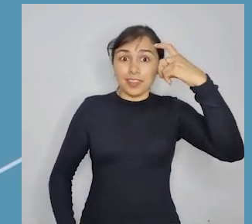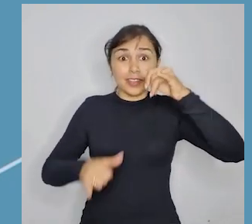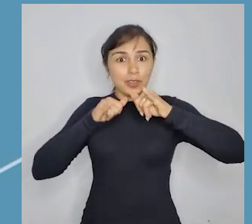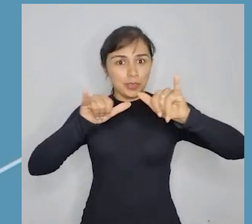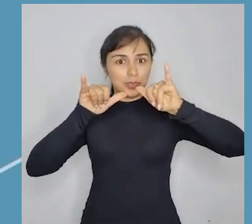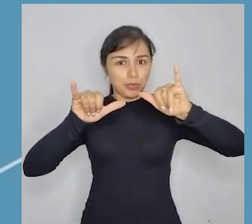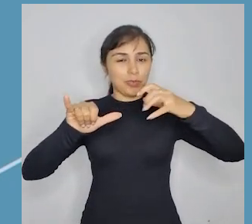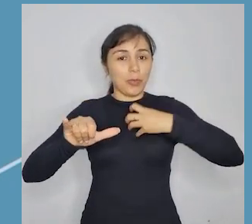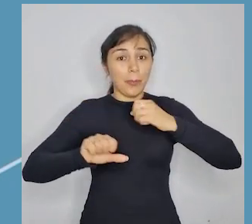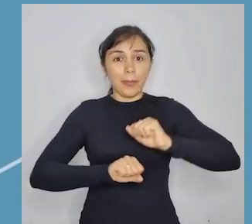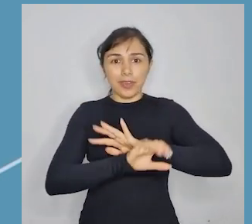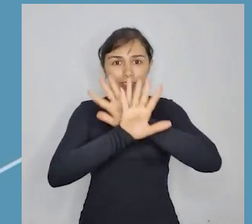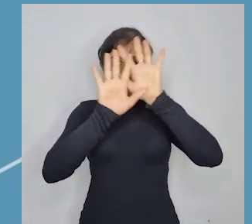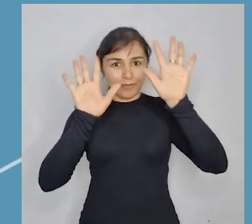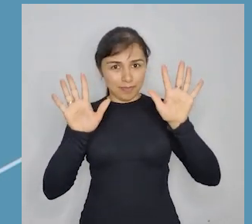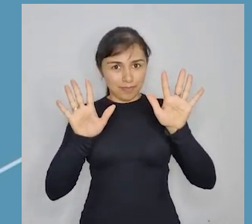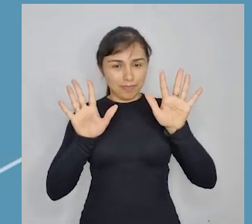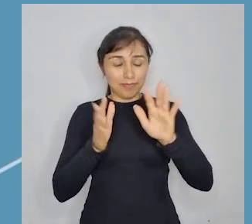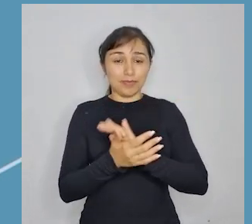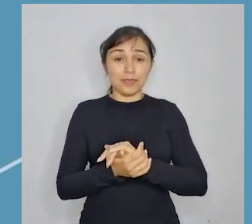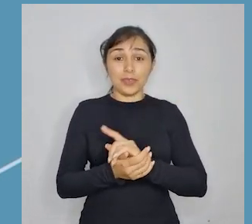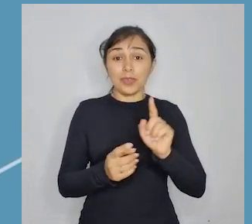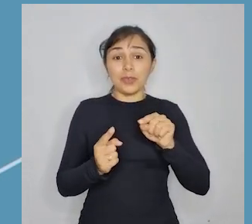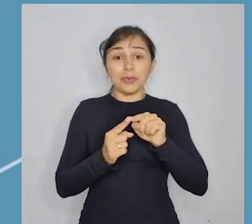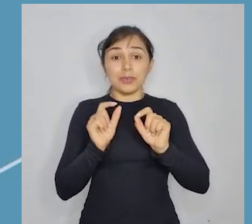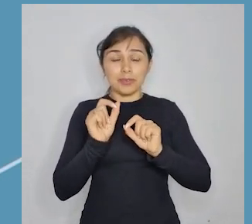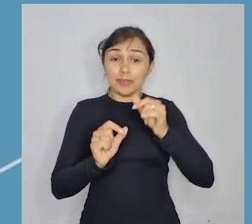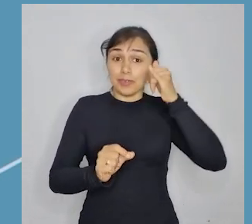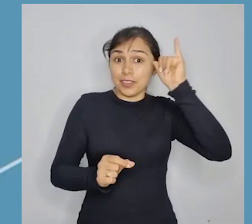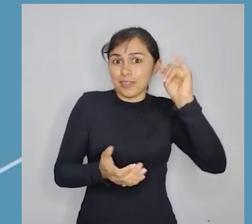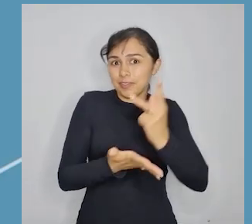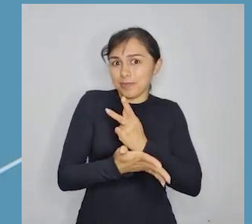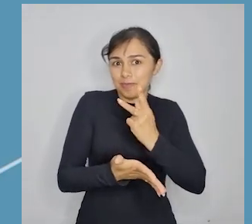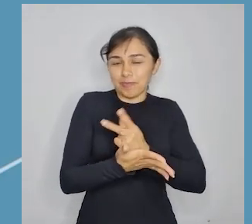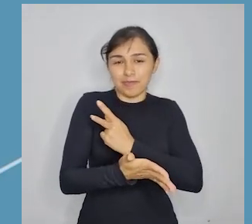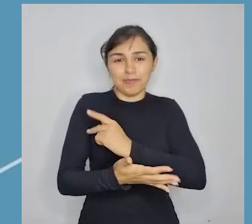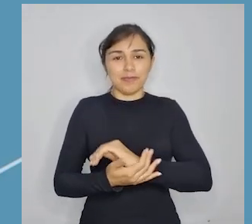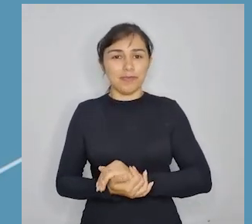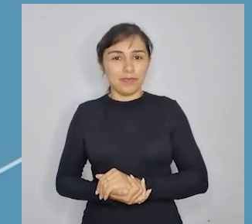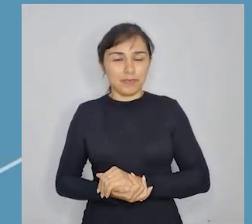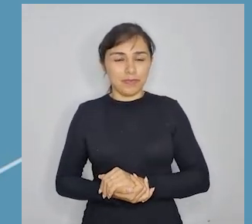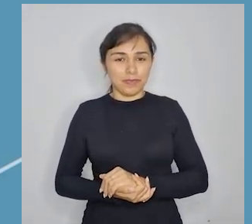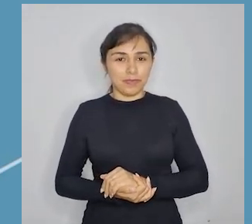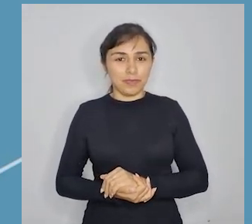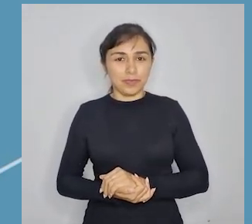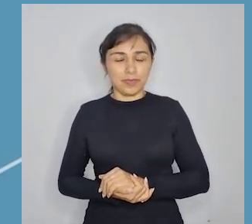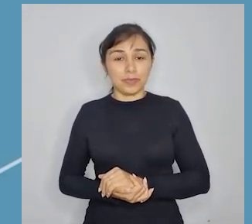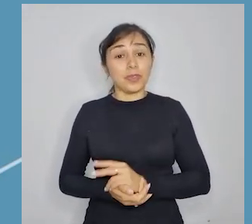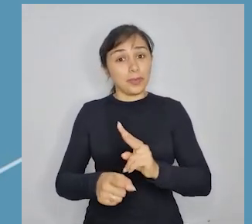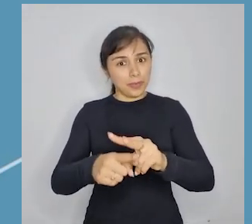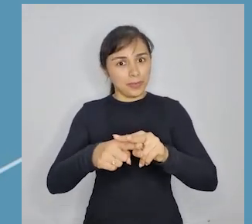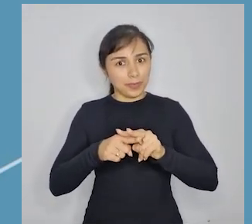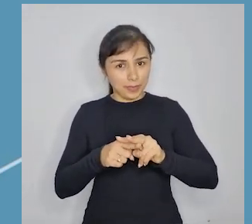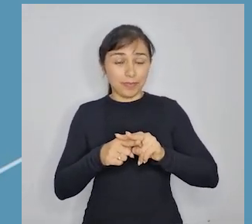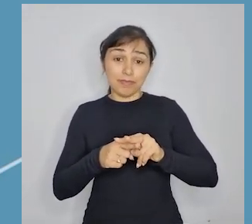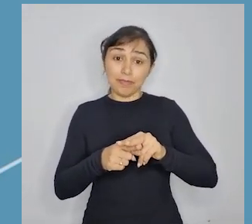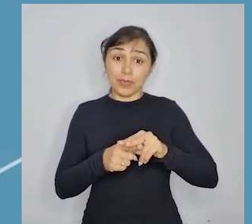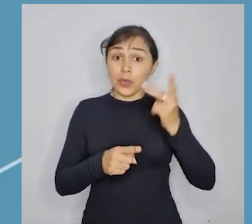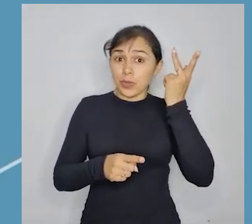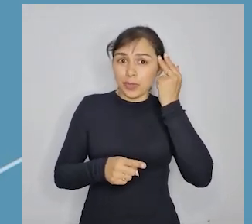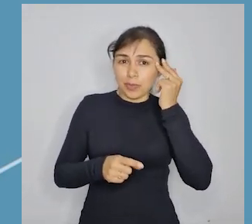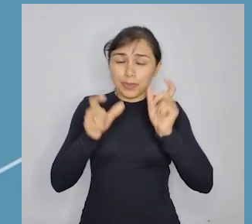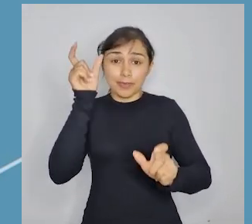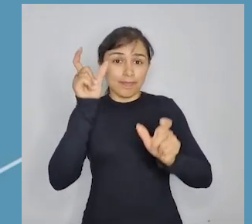e informações de forma clara, a fim de evitar possíveis interpretações equivocadas. Nesse sentido, é comum